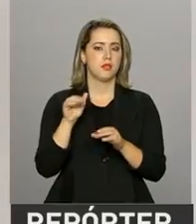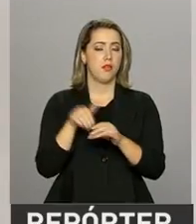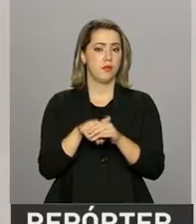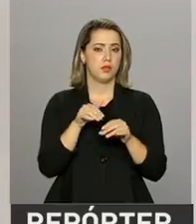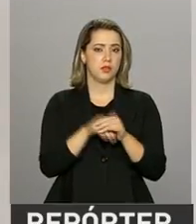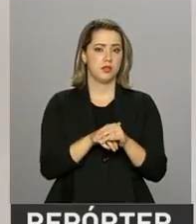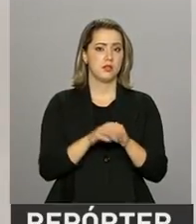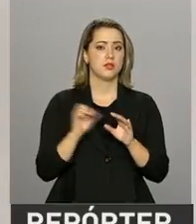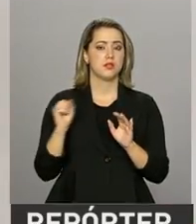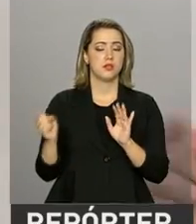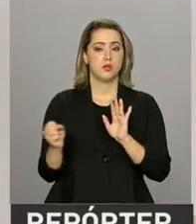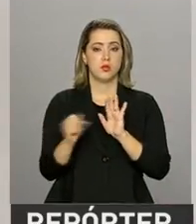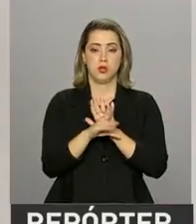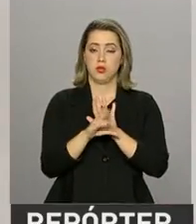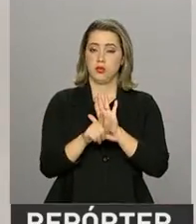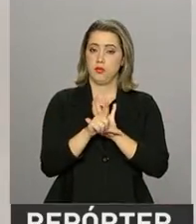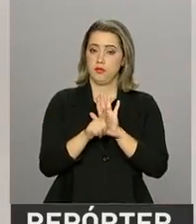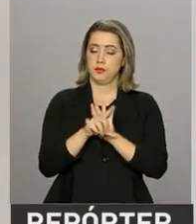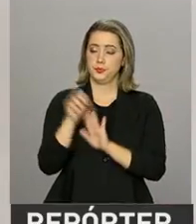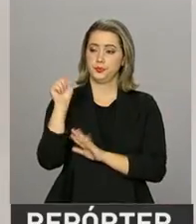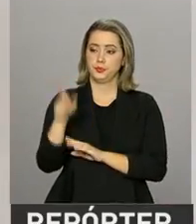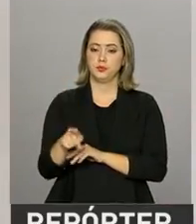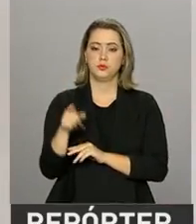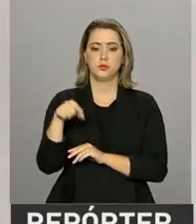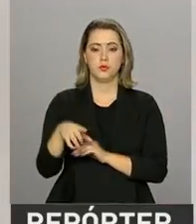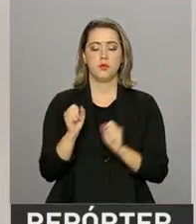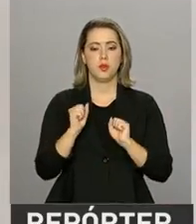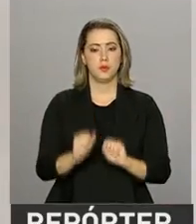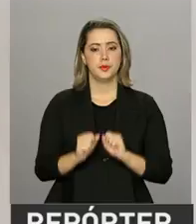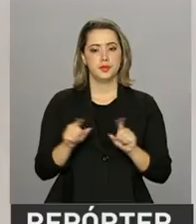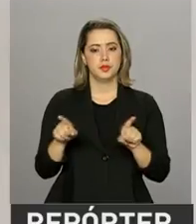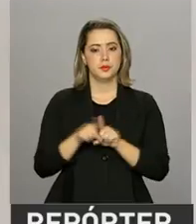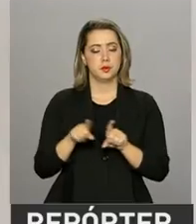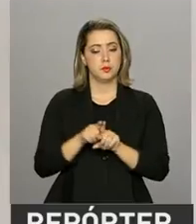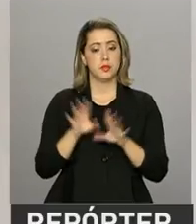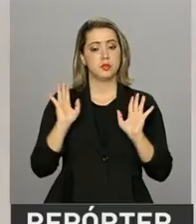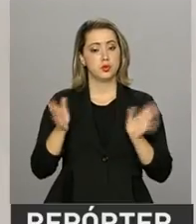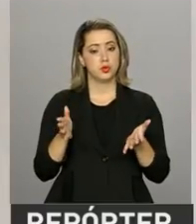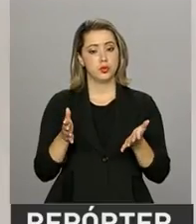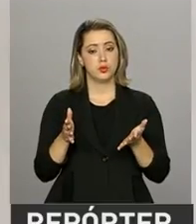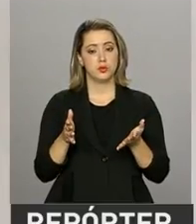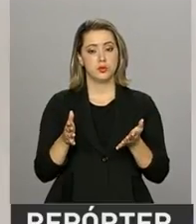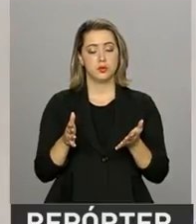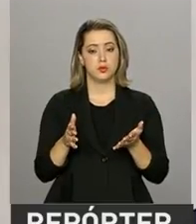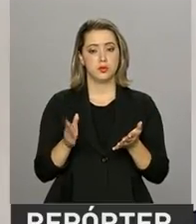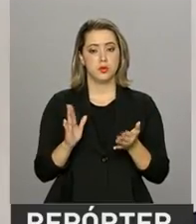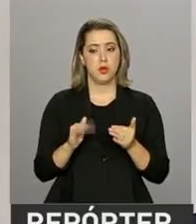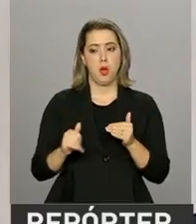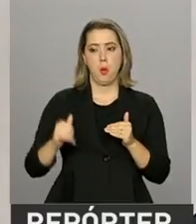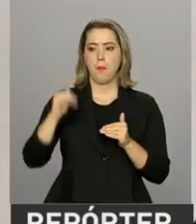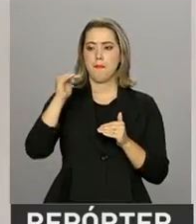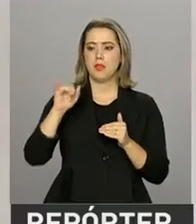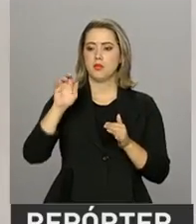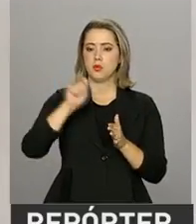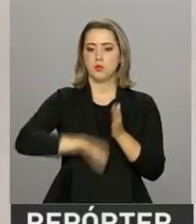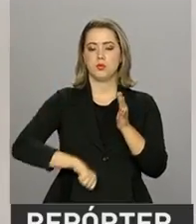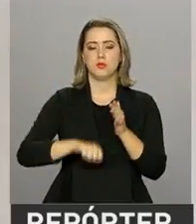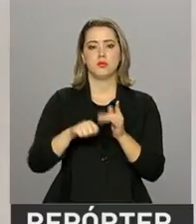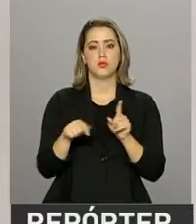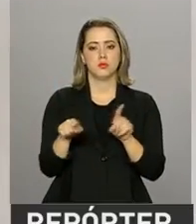reforma da previdência que vai nessa linha poderíamos fazer a reforma da previdência pelo aumento de impostos